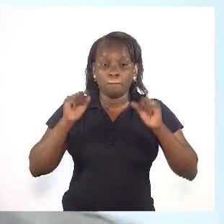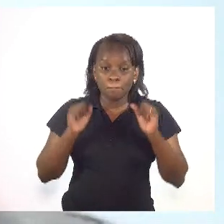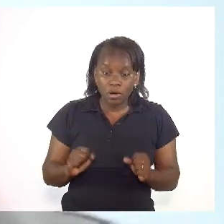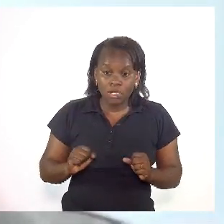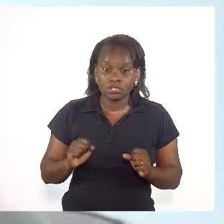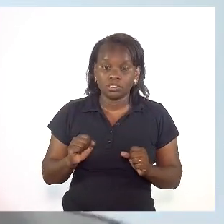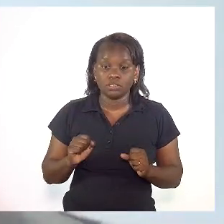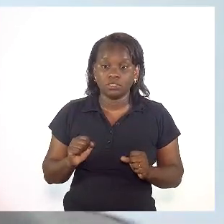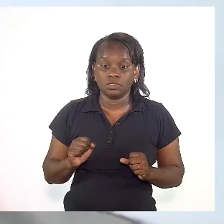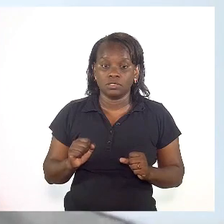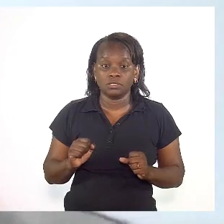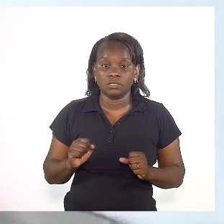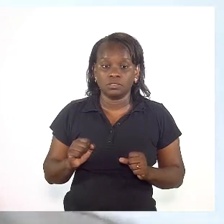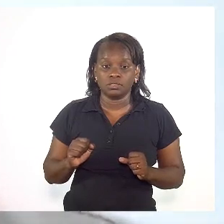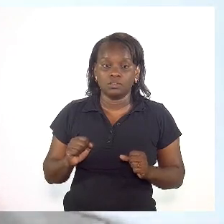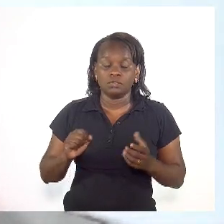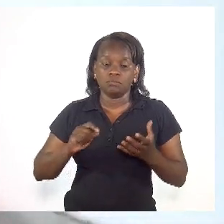sofrer